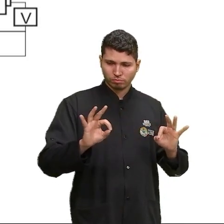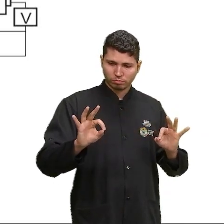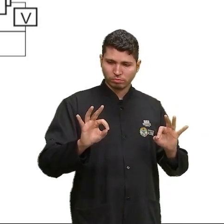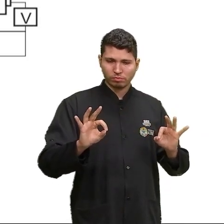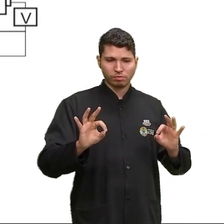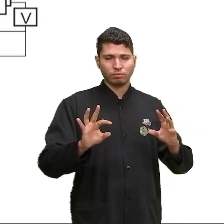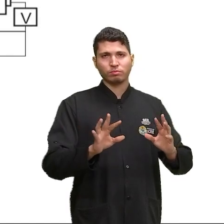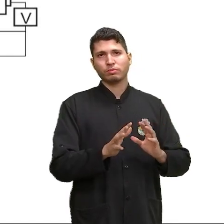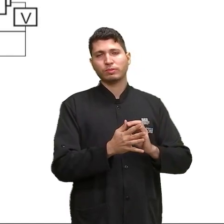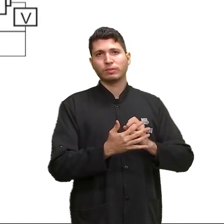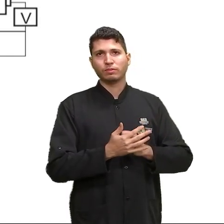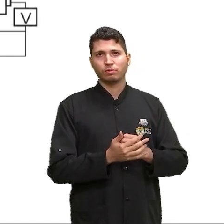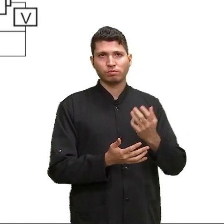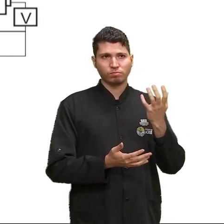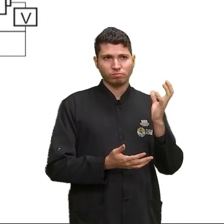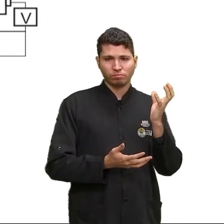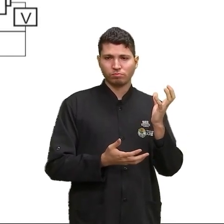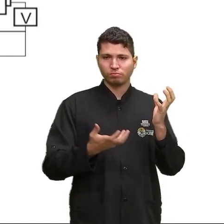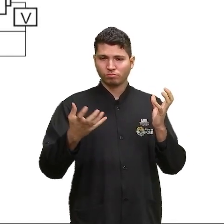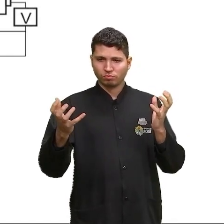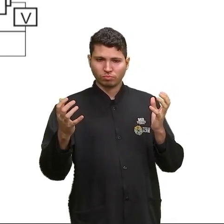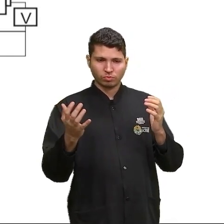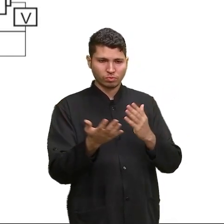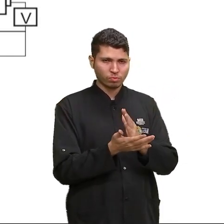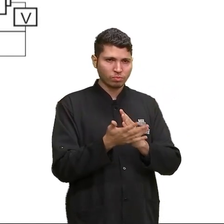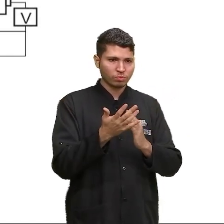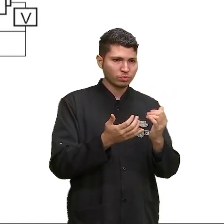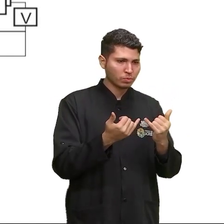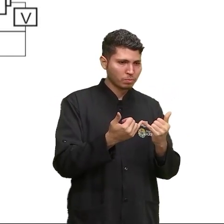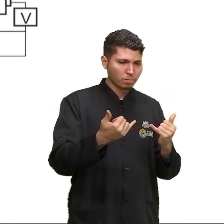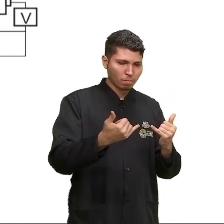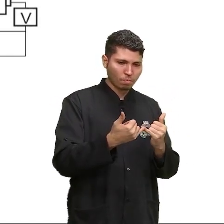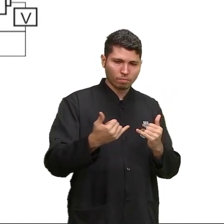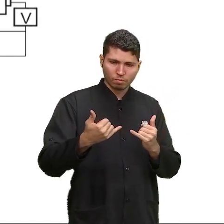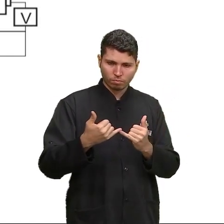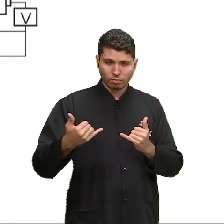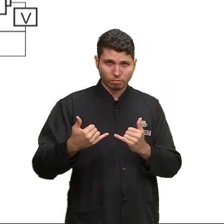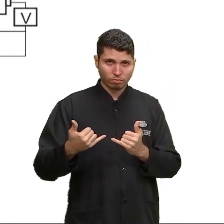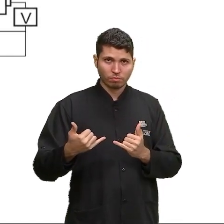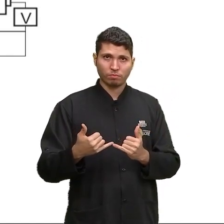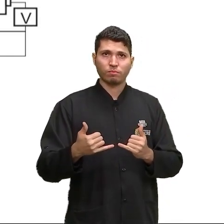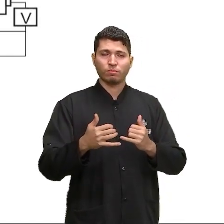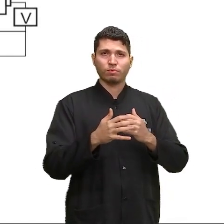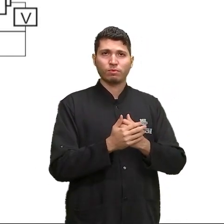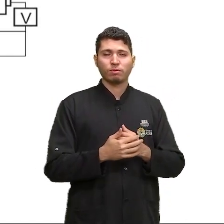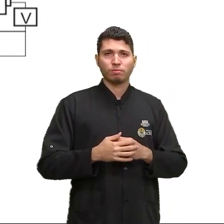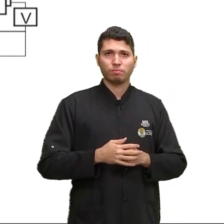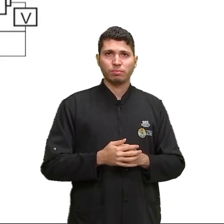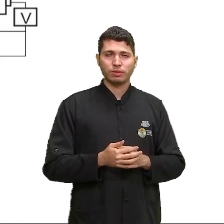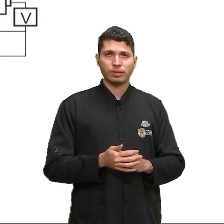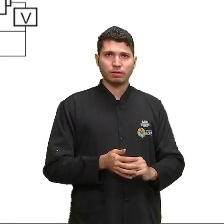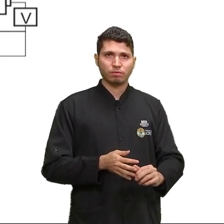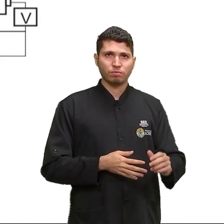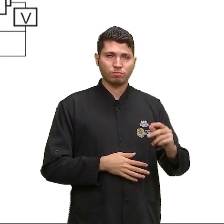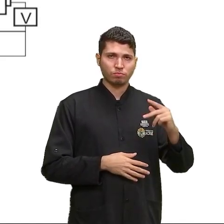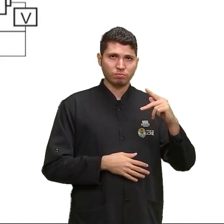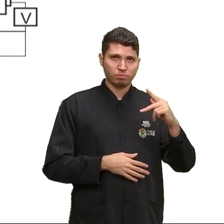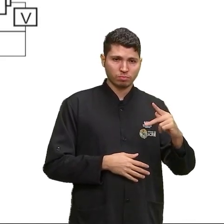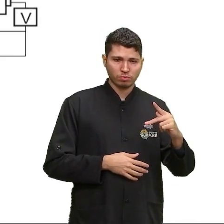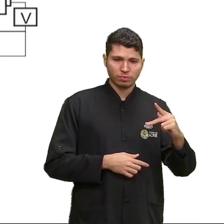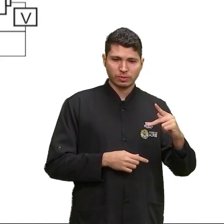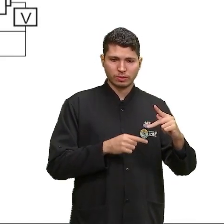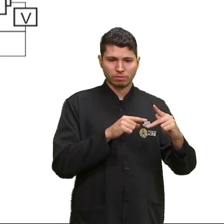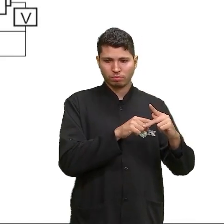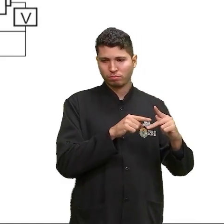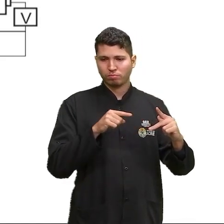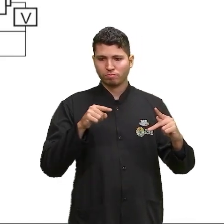L, de alguns fios e de 2 aparelhos, um voltímetro para medir a diferença de potencial entre 2 pontos